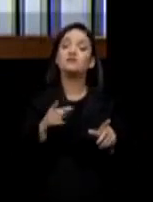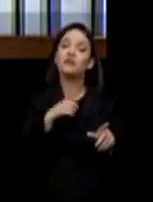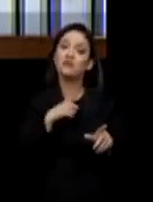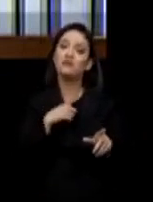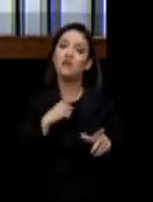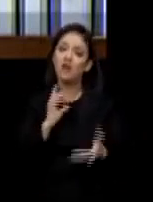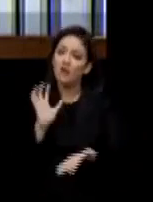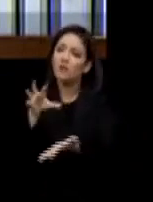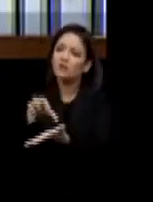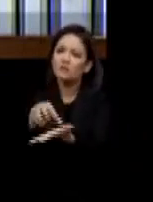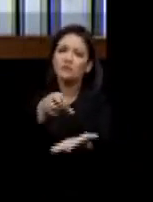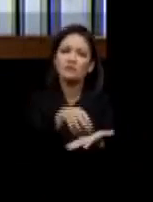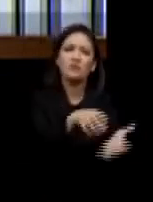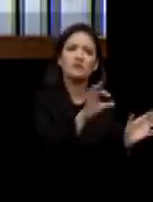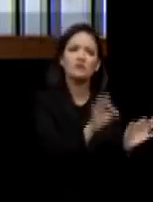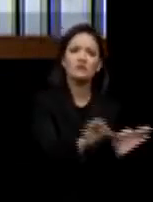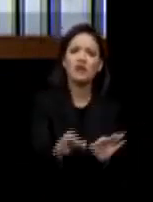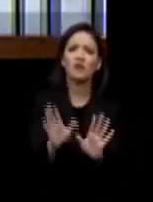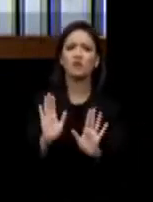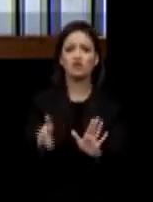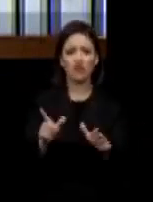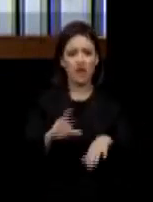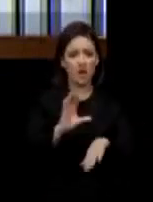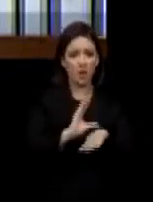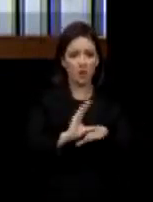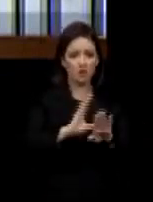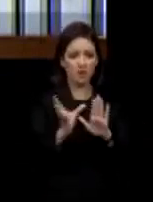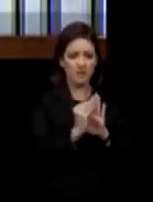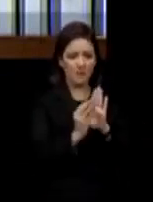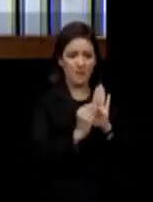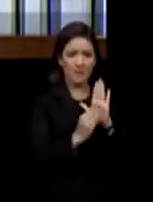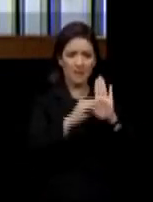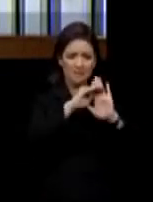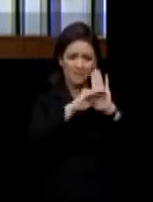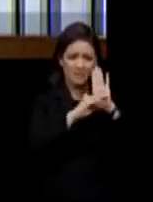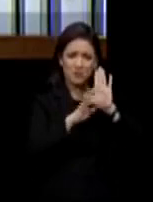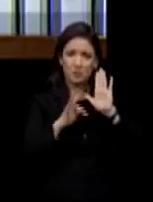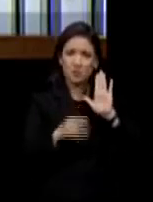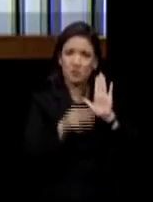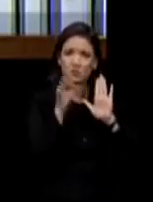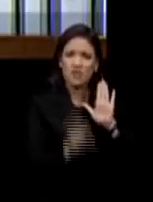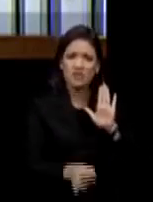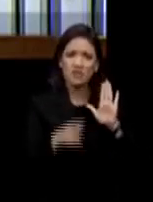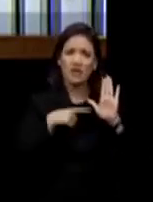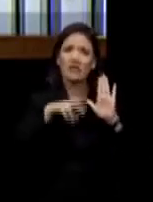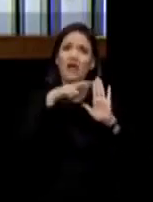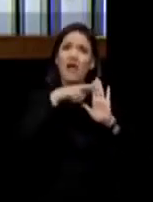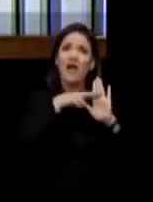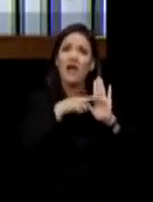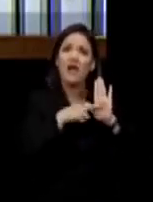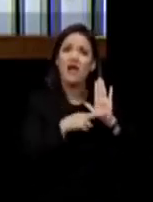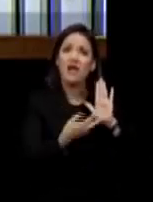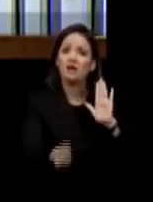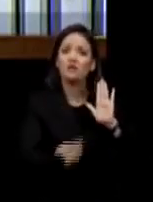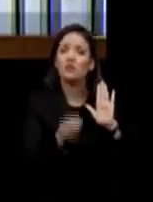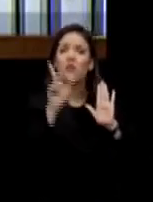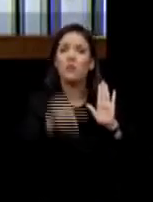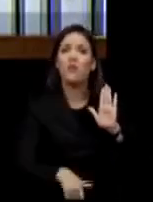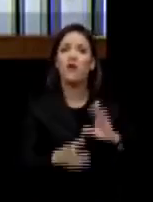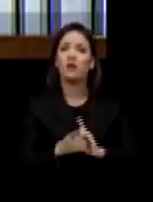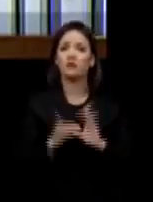adequadas, pré-estabelecidas na Constituição, a qual dita as regras do jogo democrático.